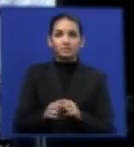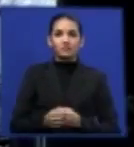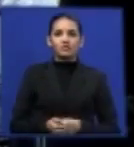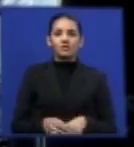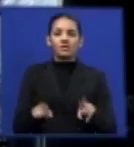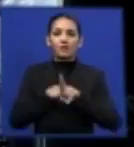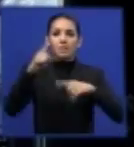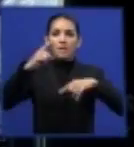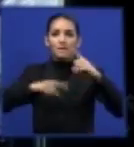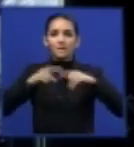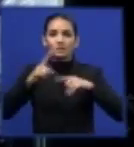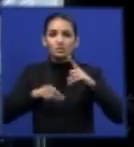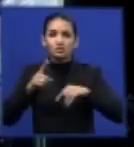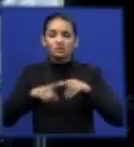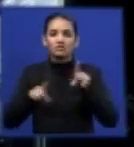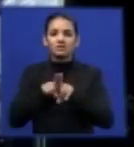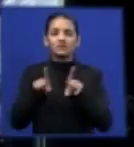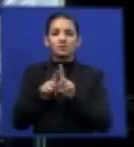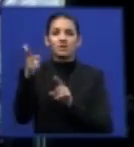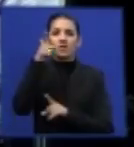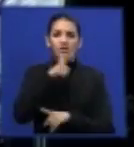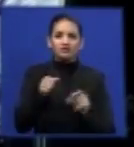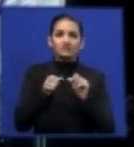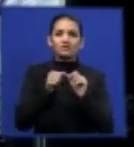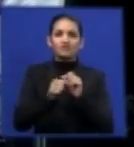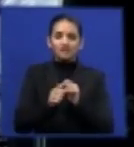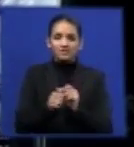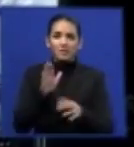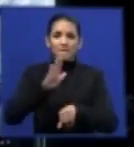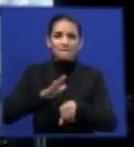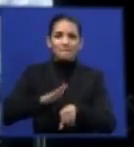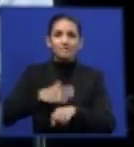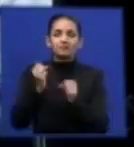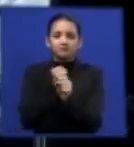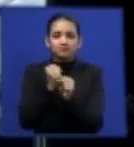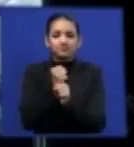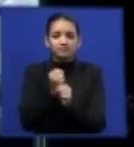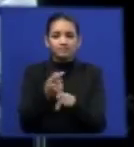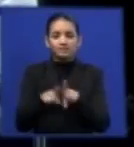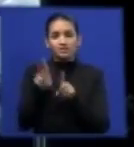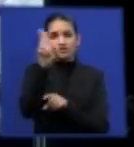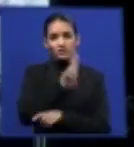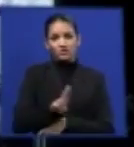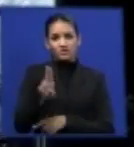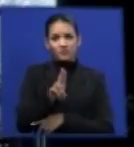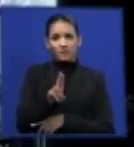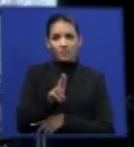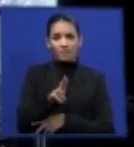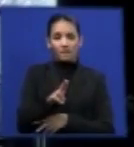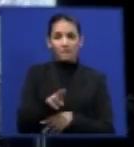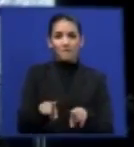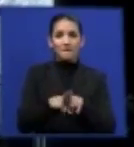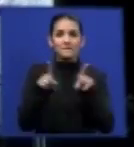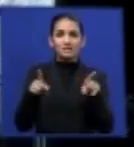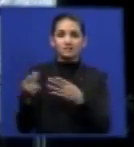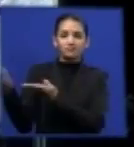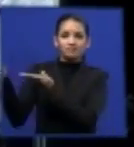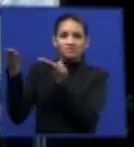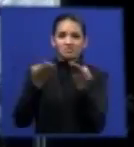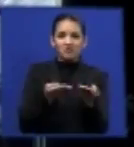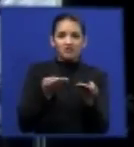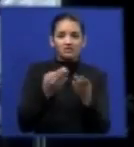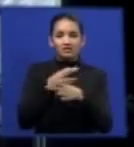de produtos que durem mais tempo que gerem menos resíduo Então você importar algo que não é